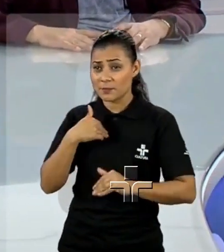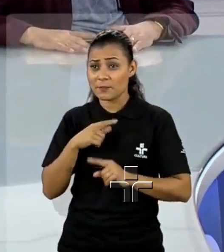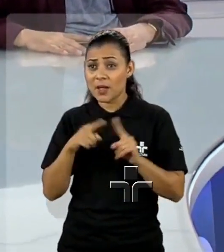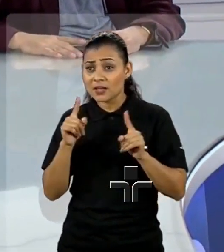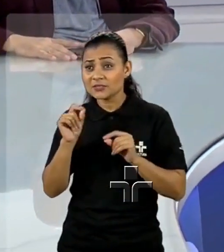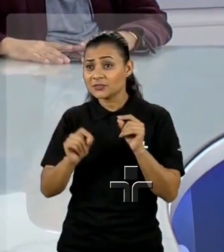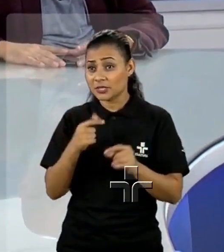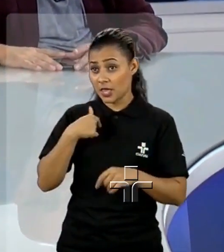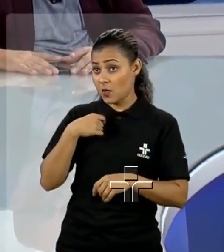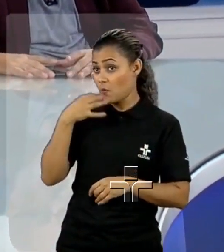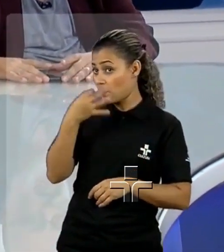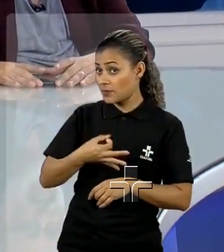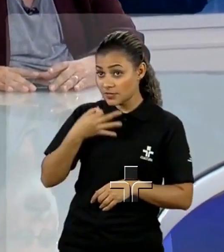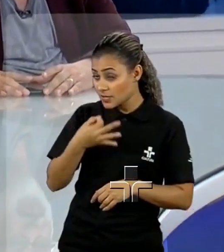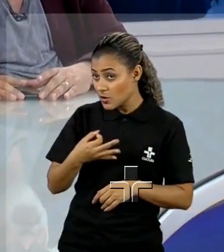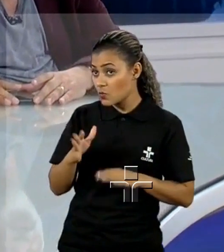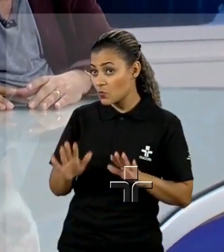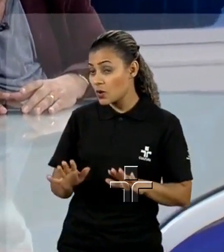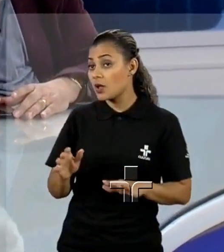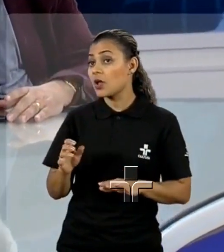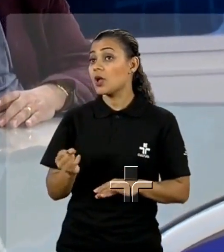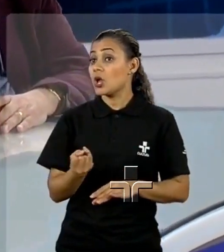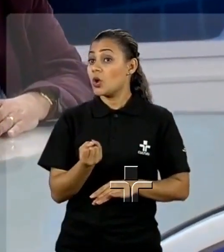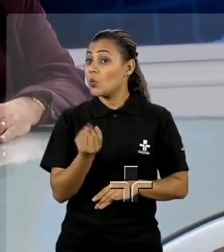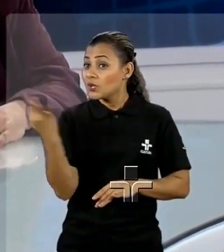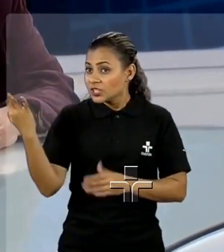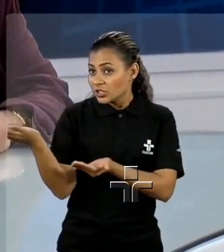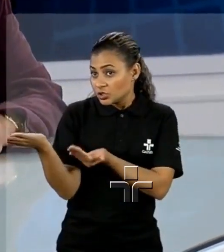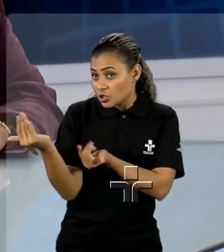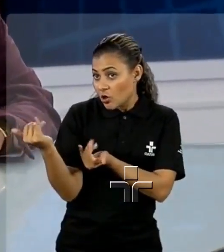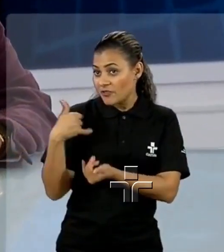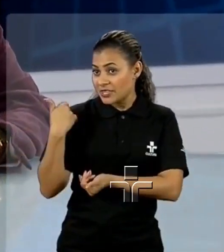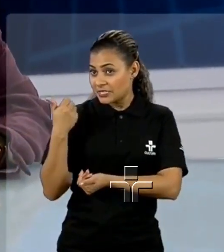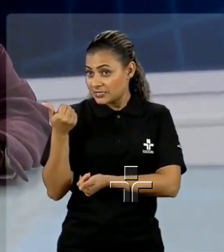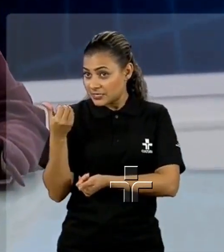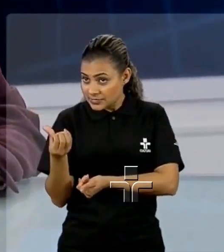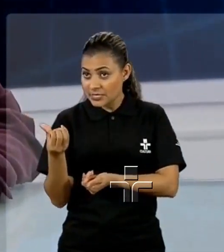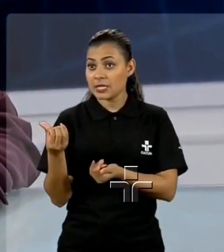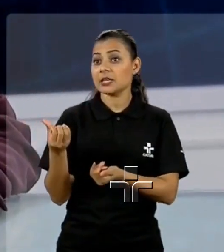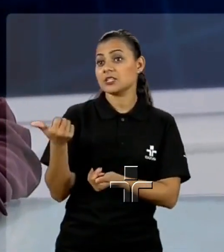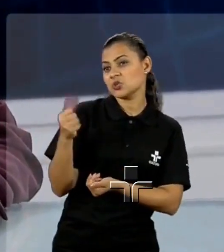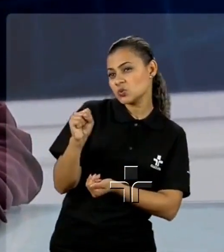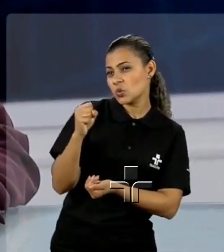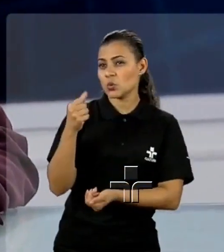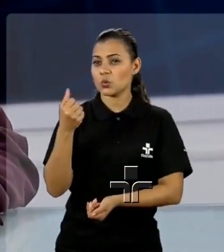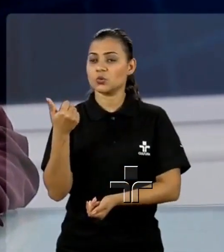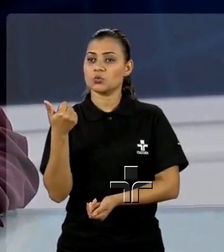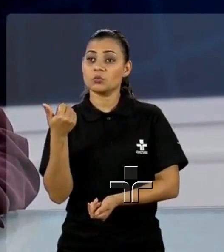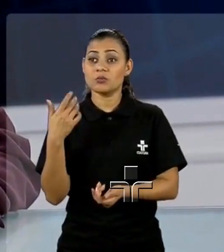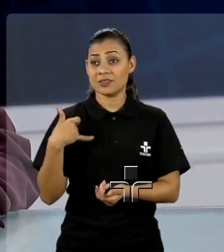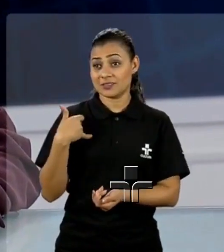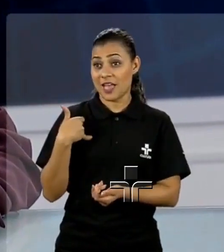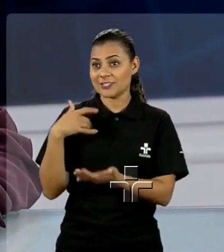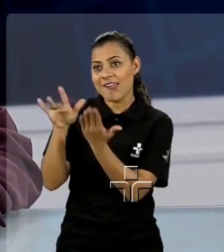que eu dizia era o seguinte: o número de jovens 16, 17, 18 anos que lê em celular é